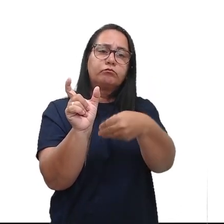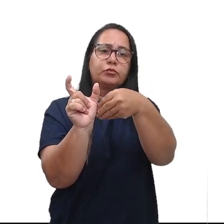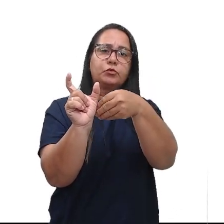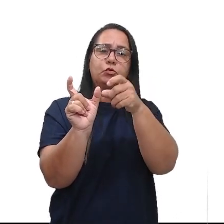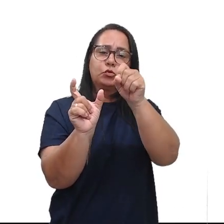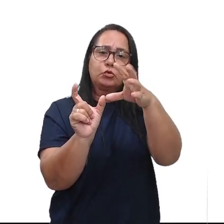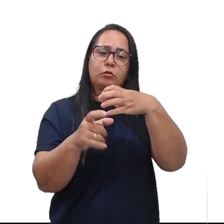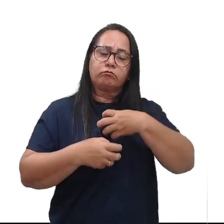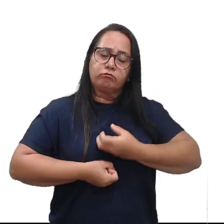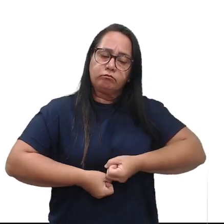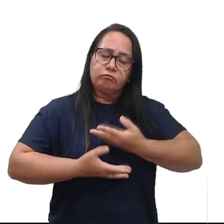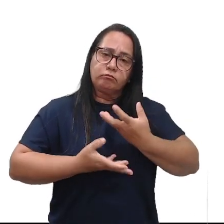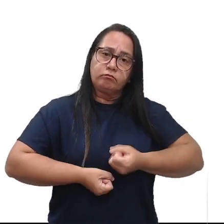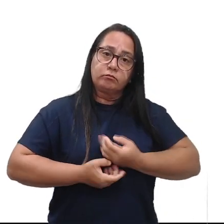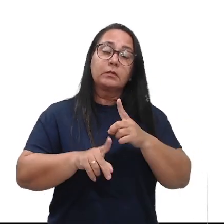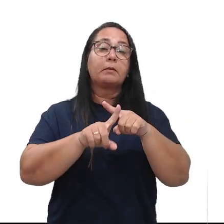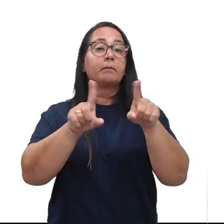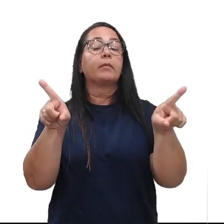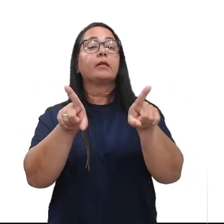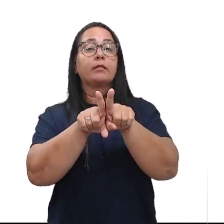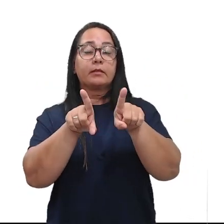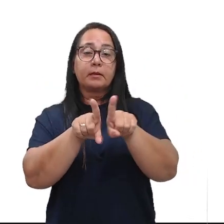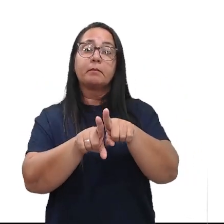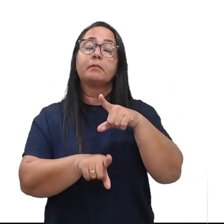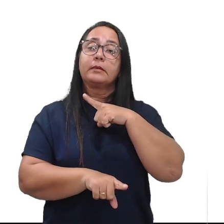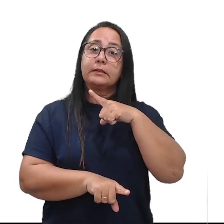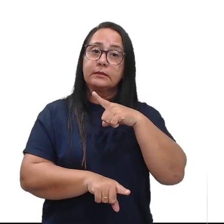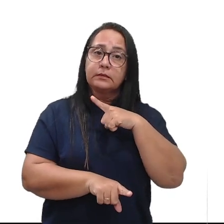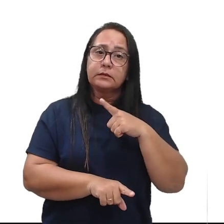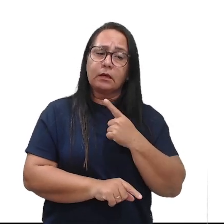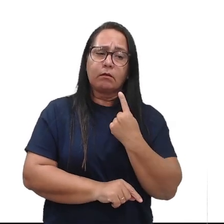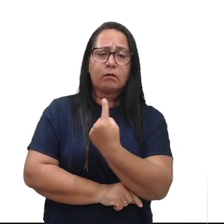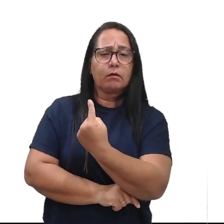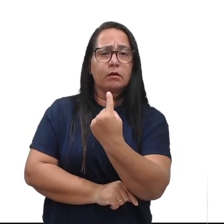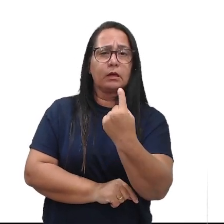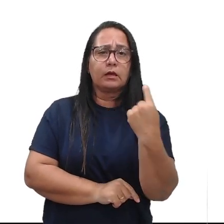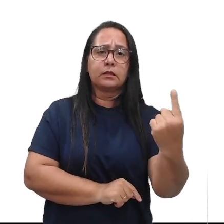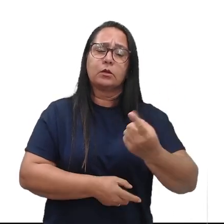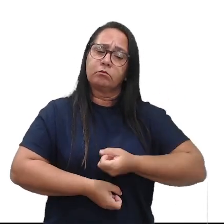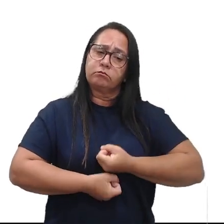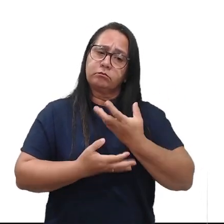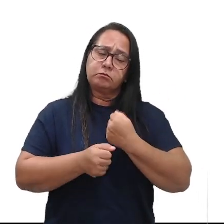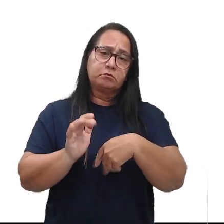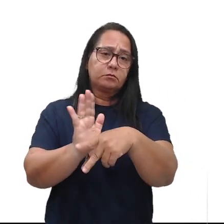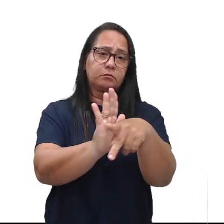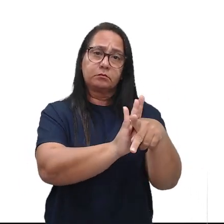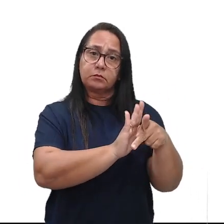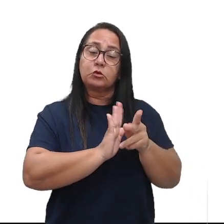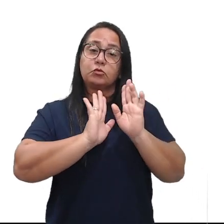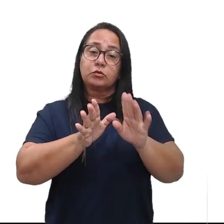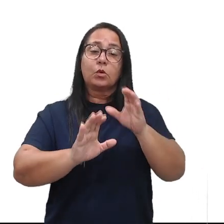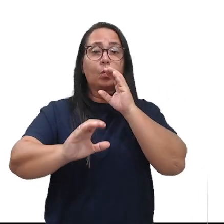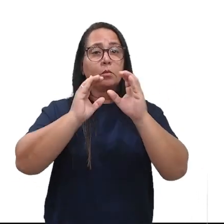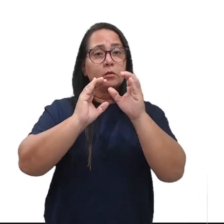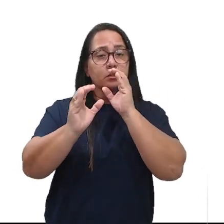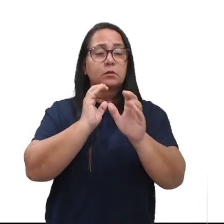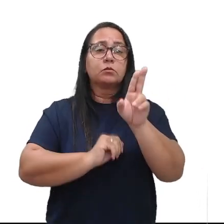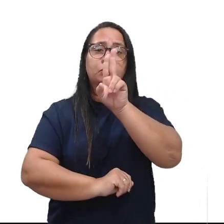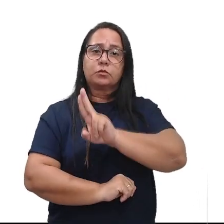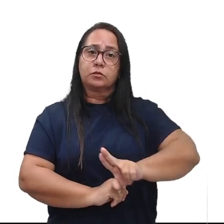expressão típica, mas também de expressão individual, já que nos comunicamos por meio